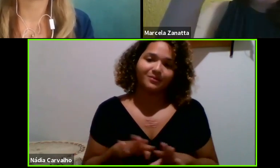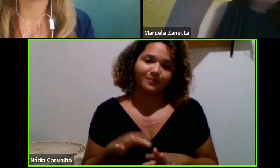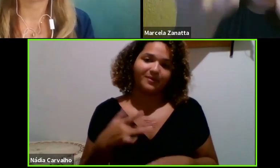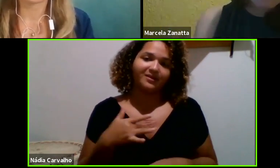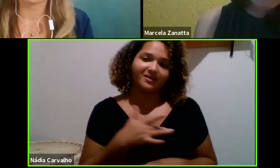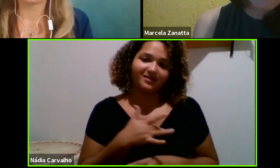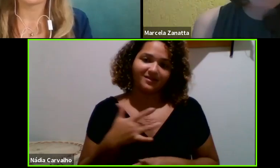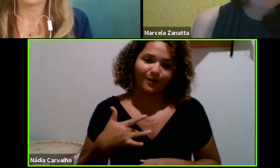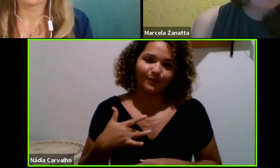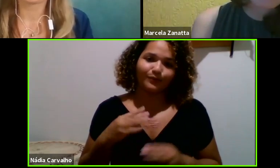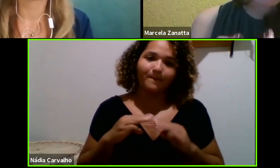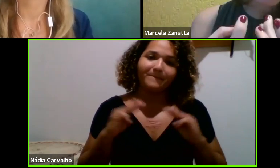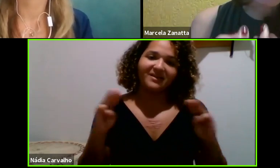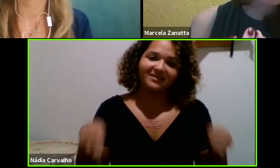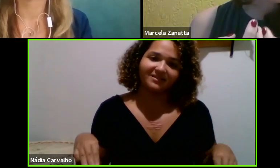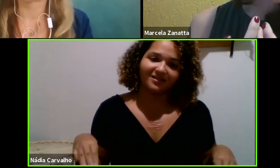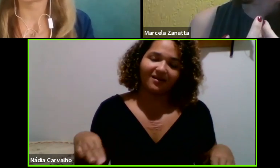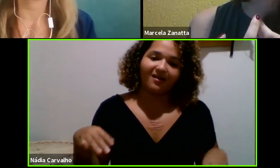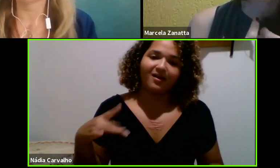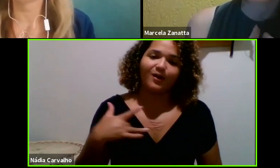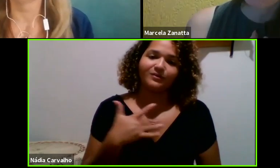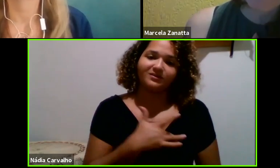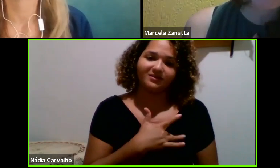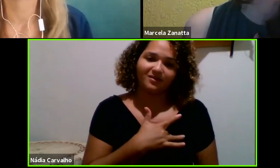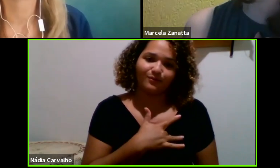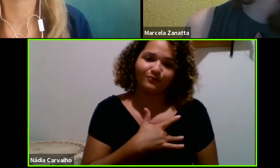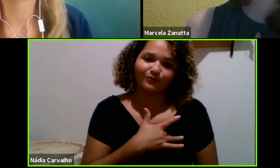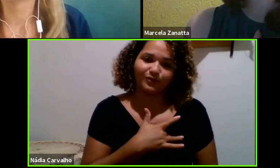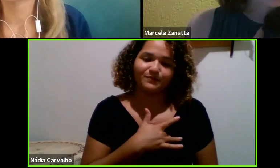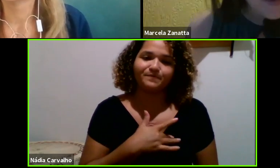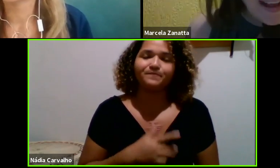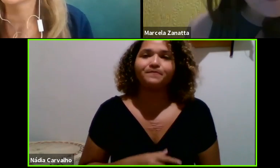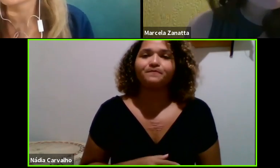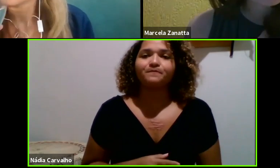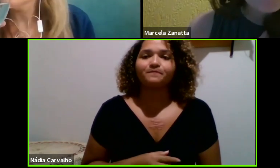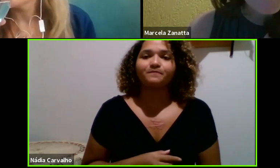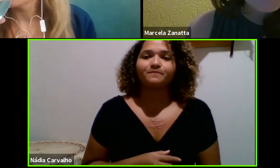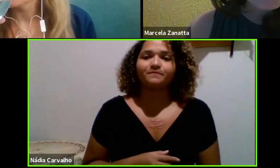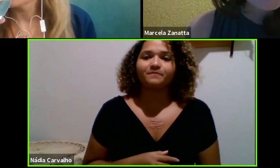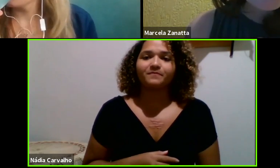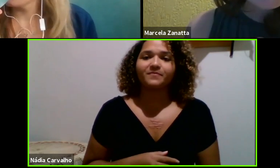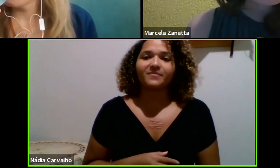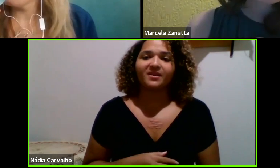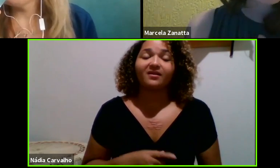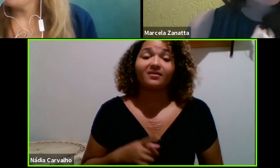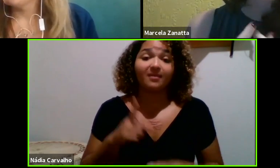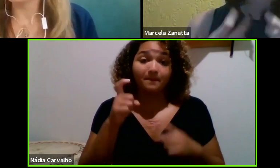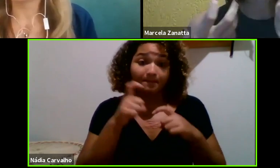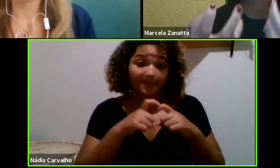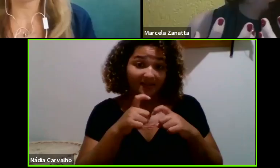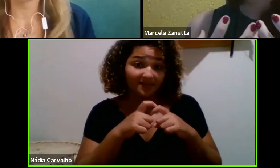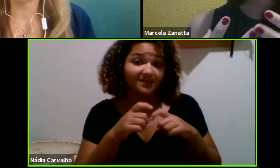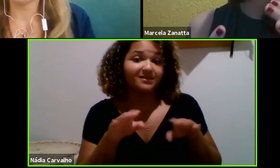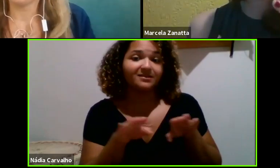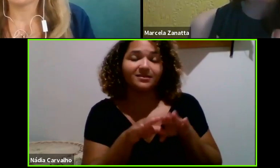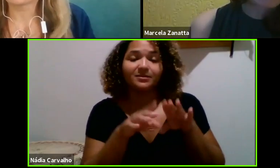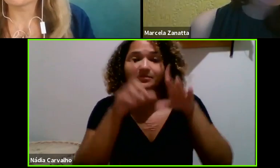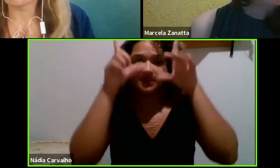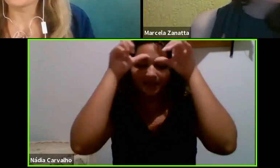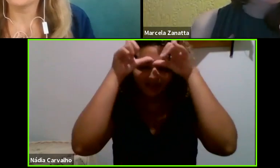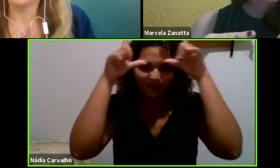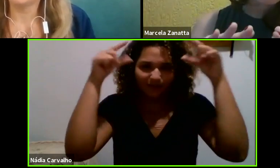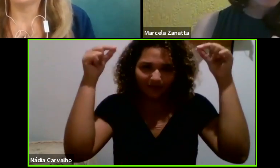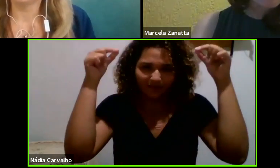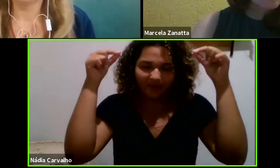são enraizadas no conhecimento não só da medicina, mas da enfermagem também. Então, os professores